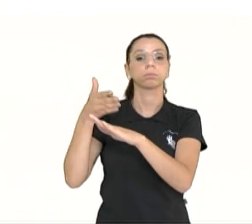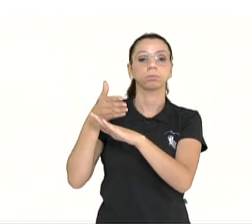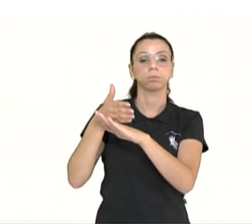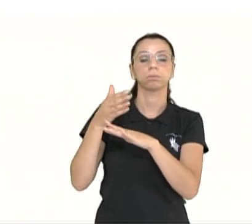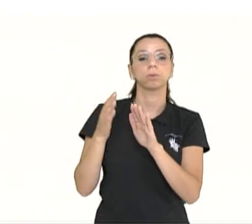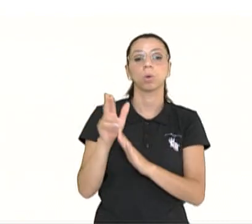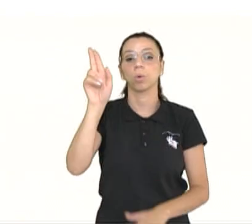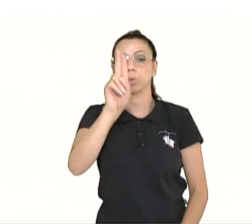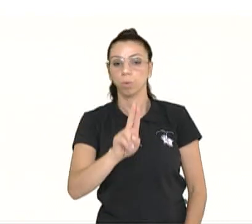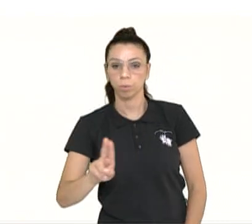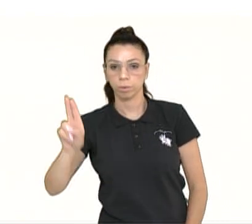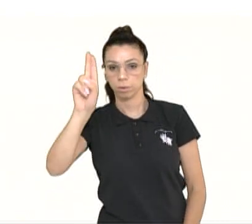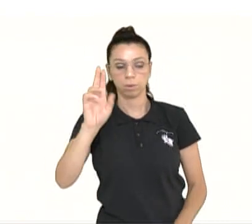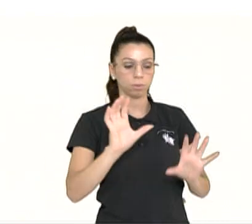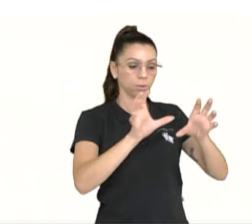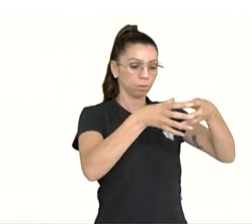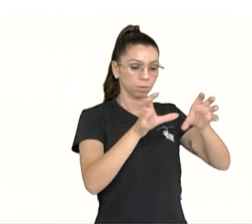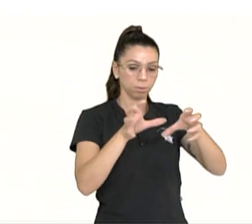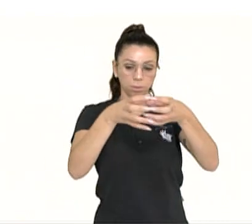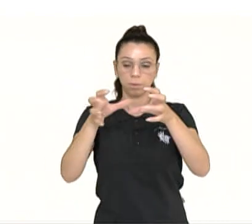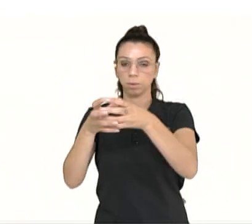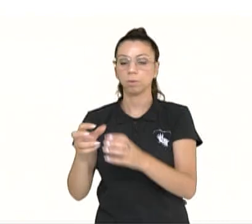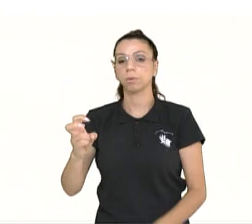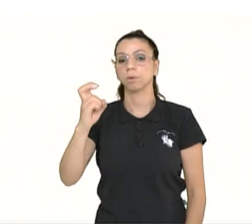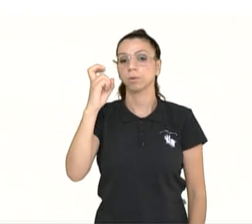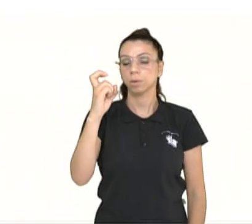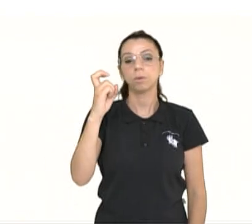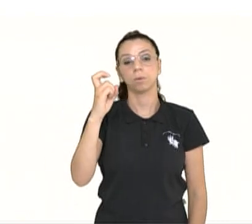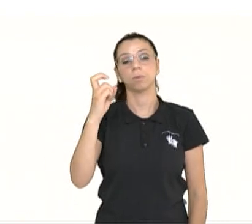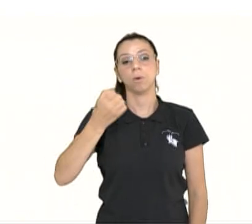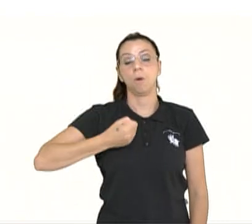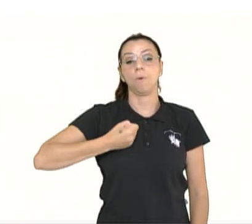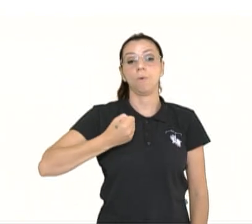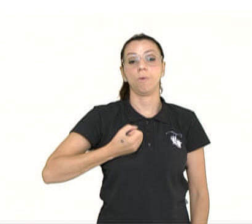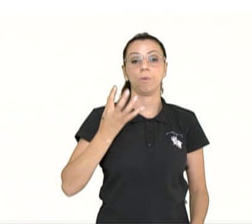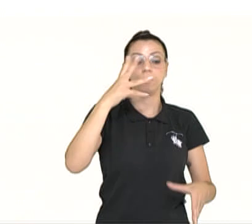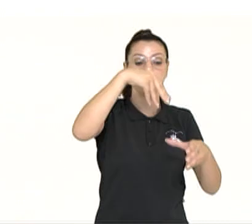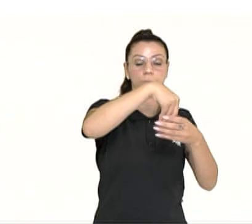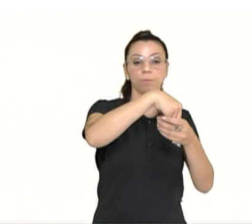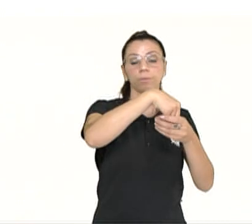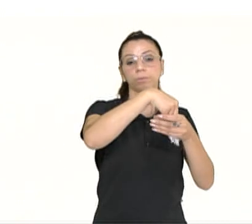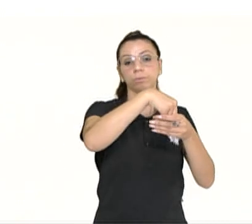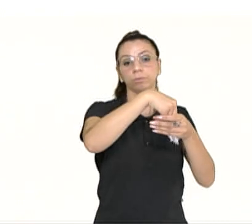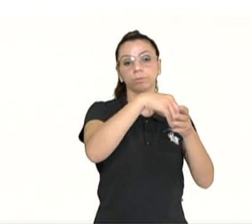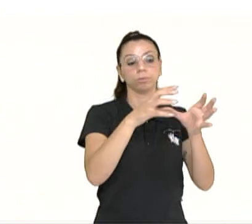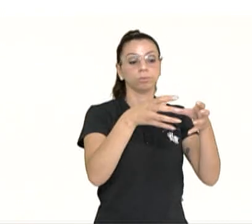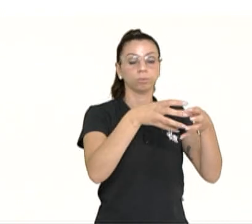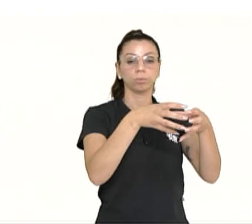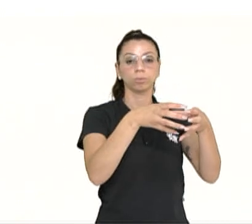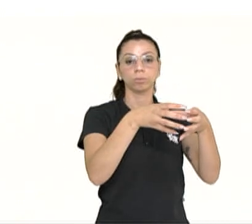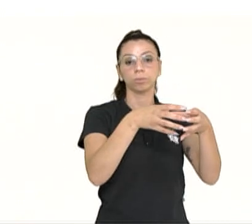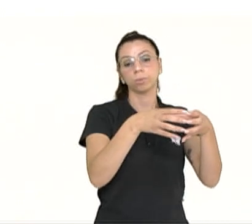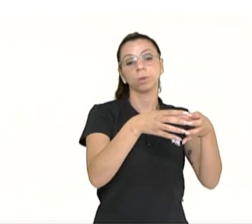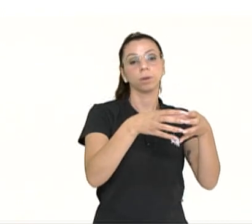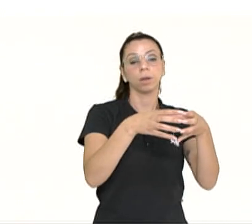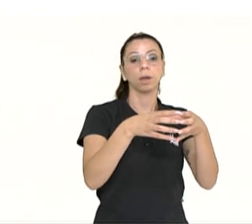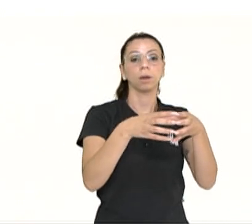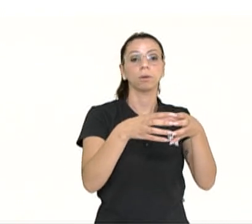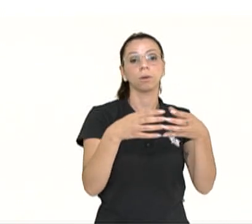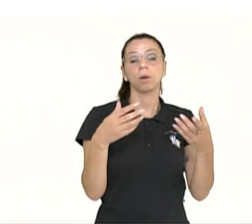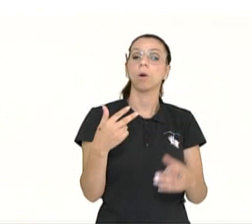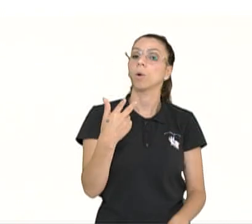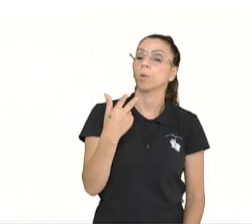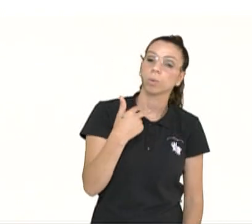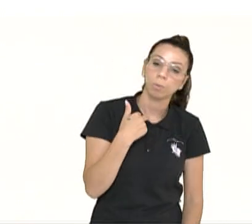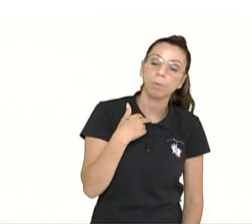utilizando 5 classes cujo número de elementos, de elementos seja inteiro. Então, não pode